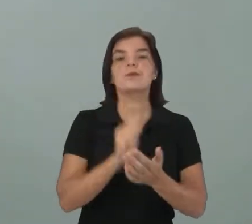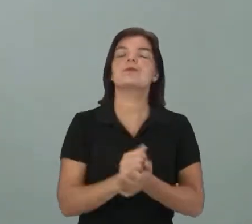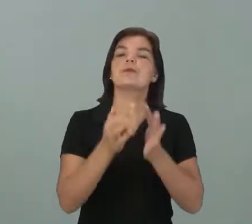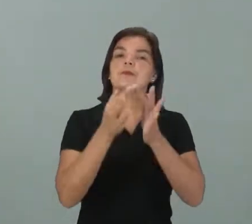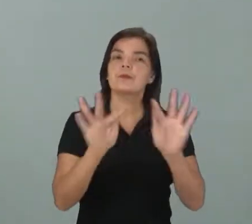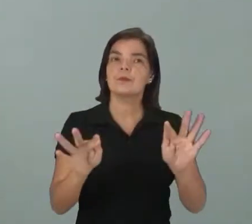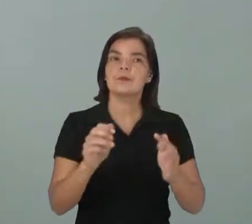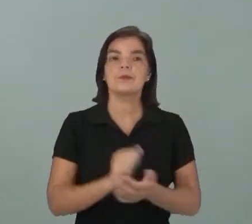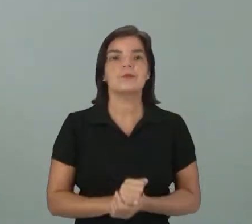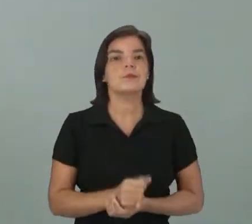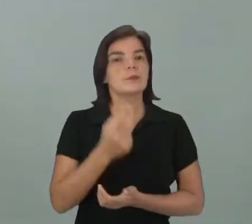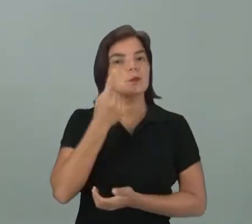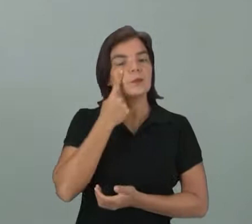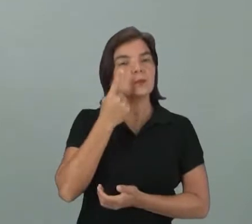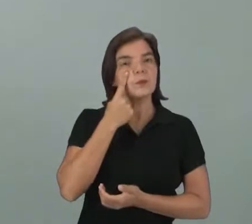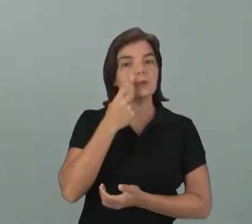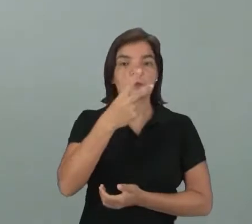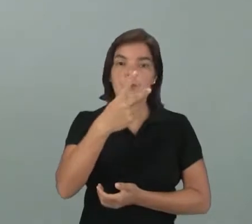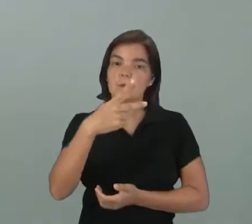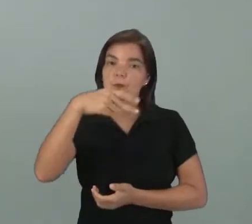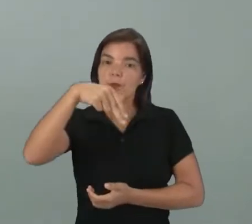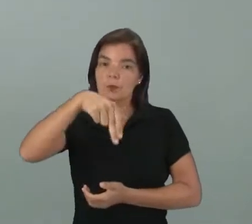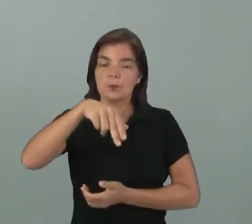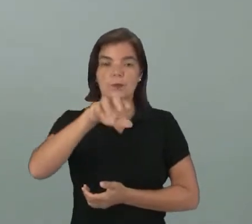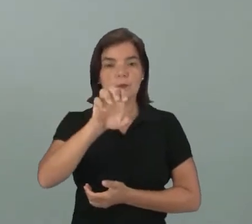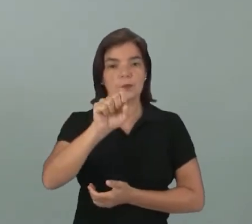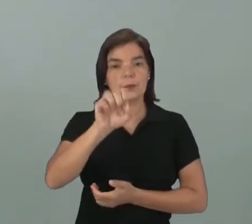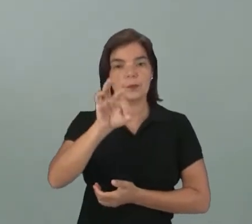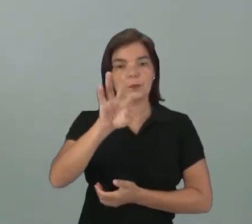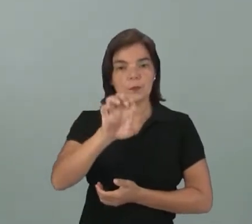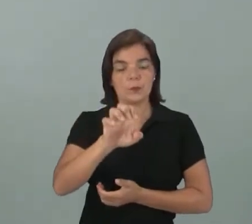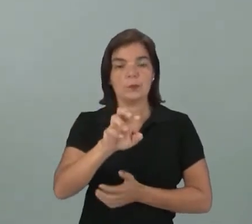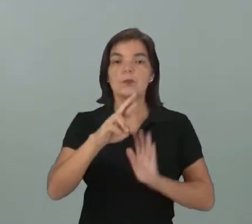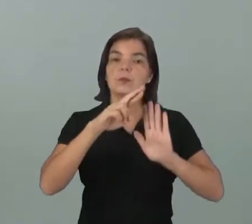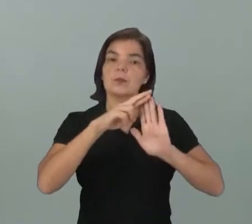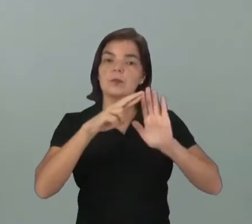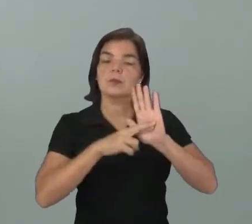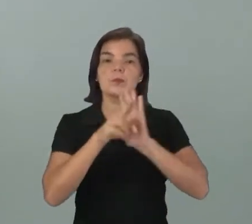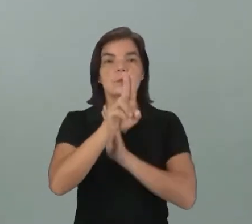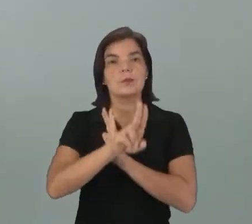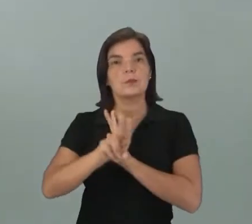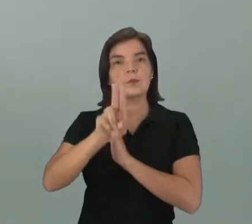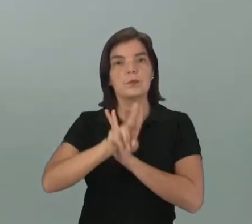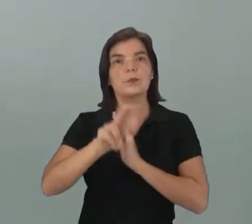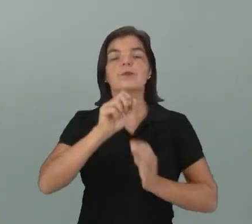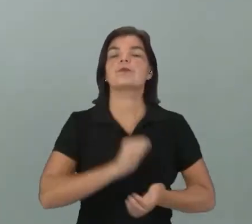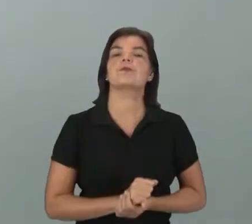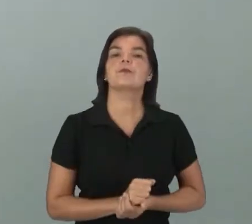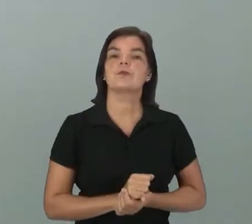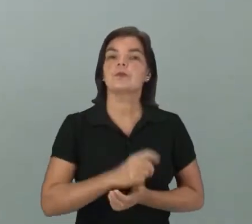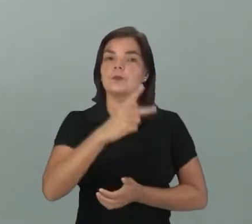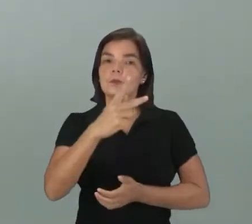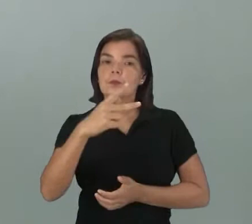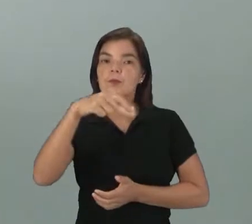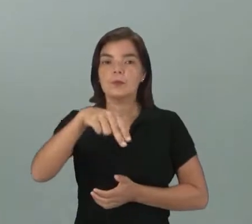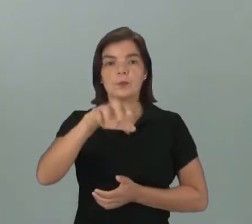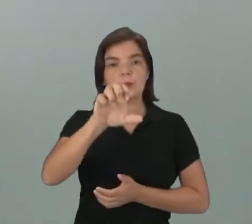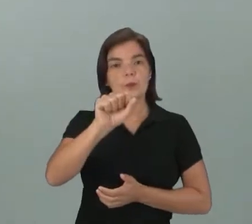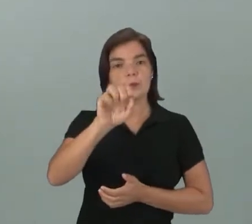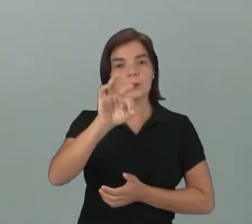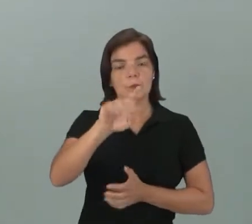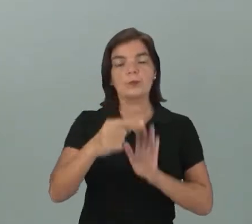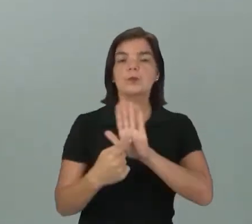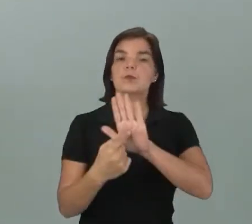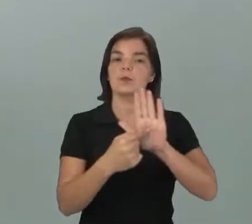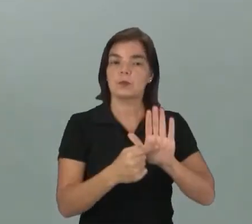vez. Observe o pronome este e observe a regra de uso. O pronome este